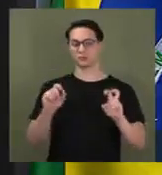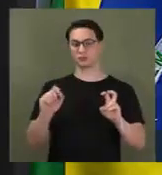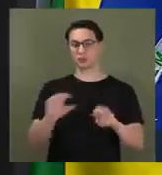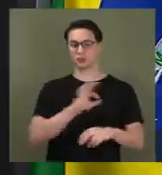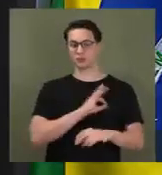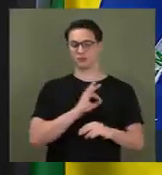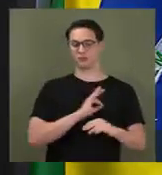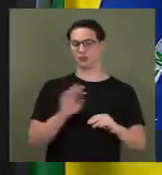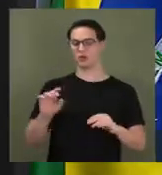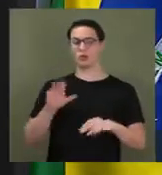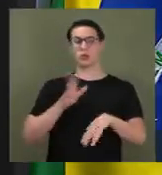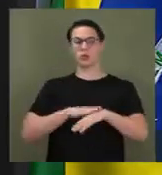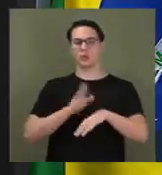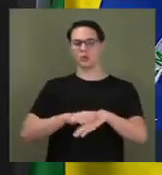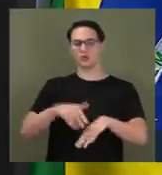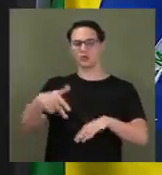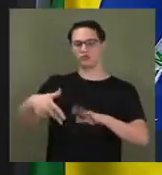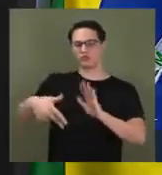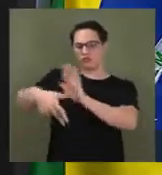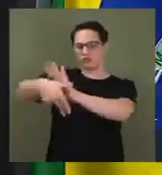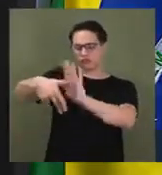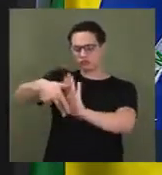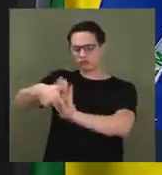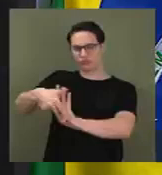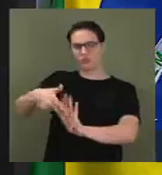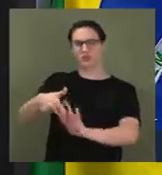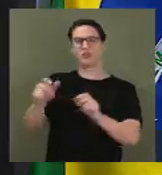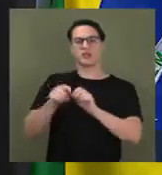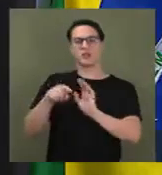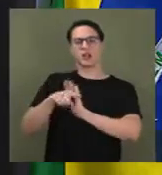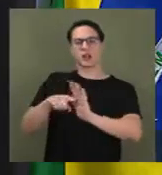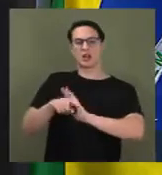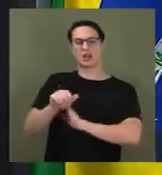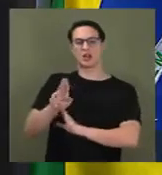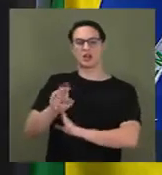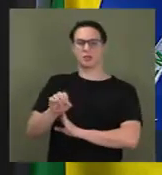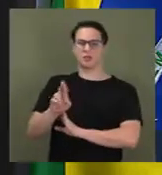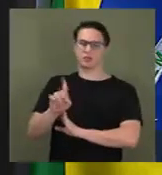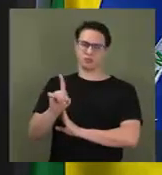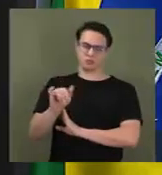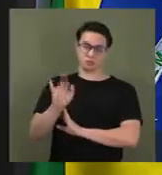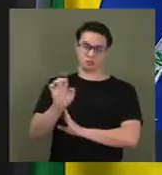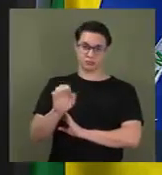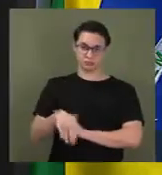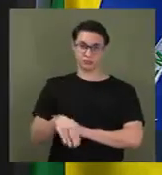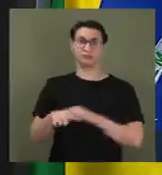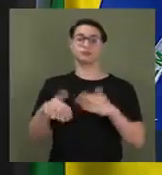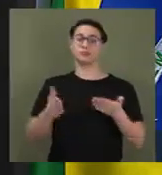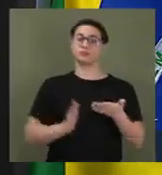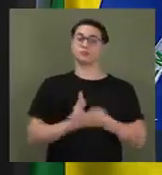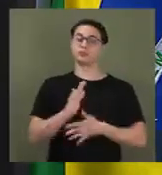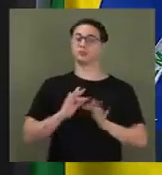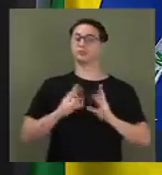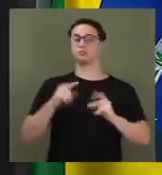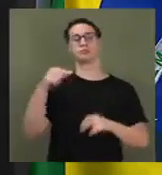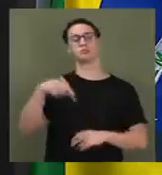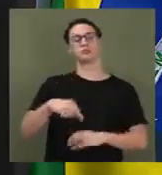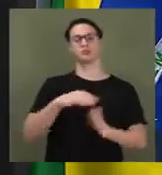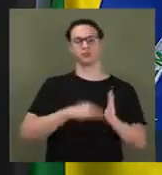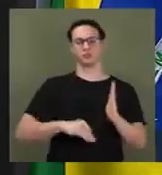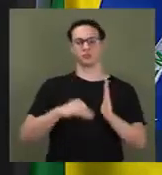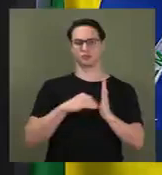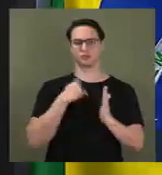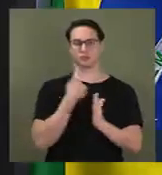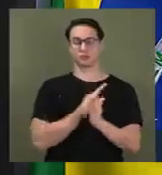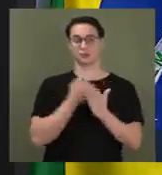segurança pública e privadas. O Senado aprovou todas essas matérias. Foi aqui no Senado que apresentamos,